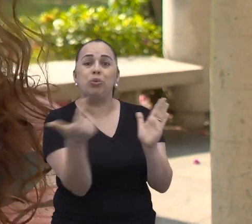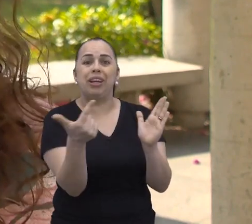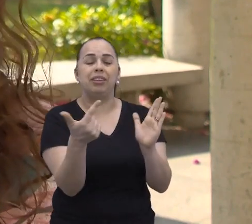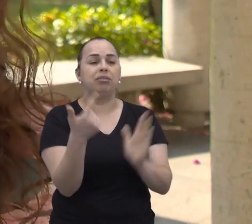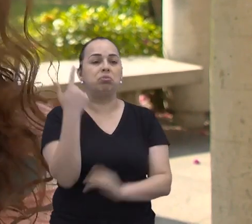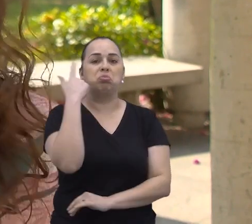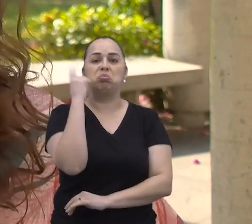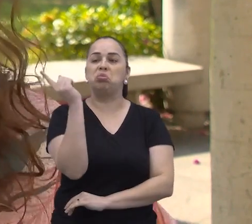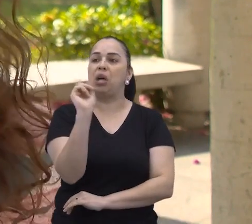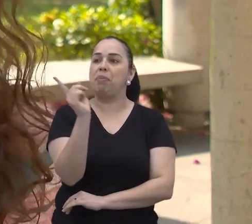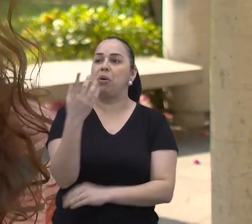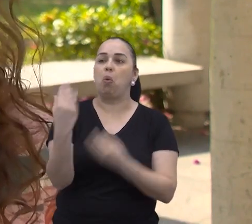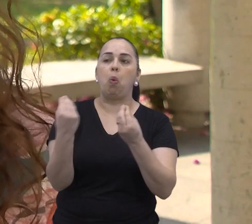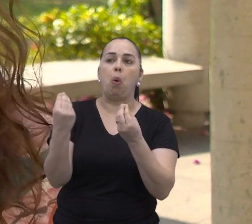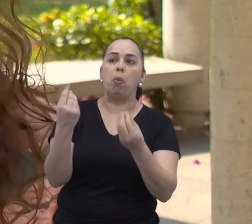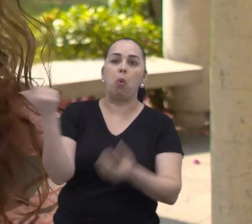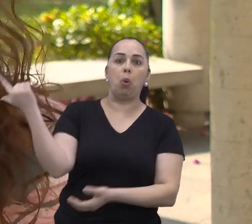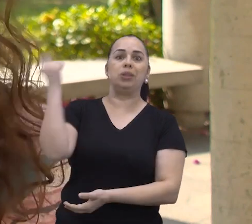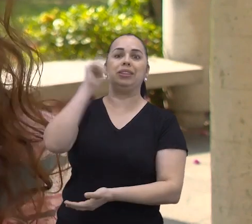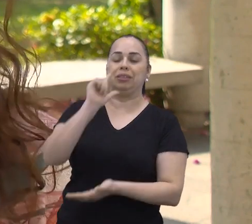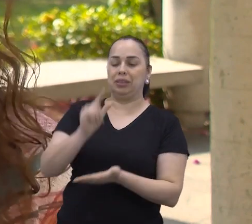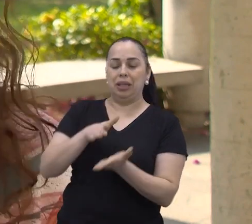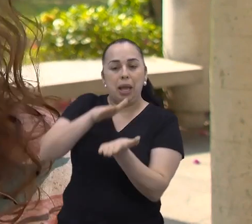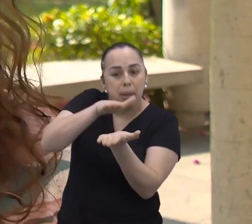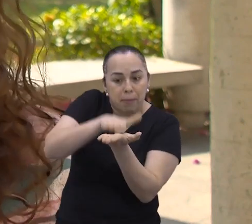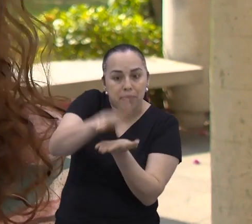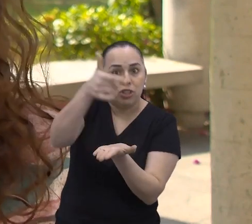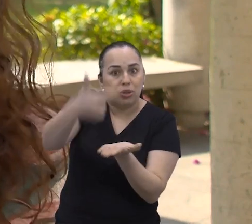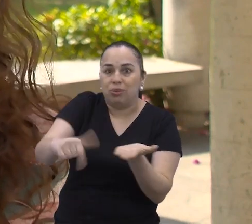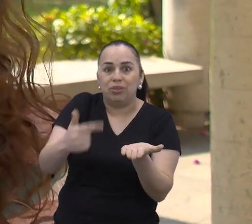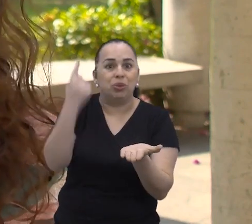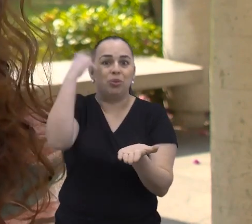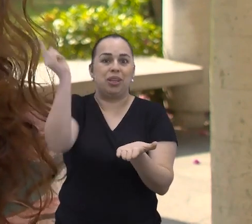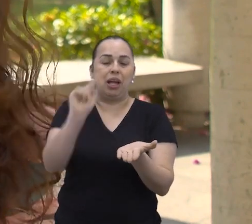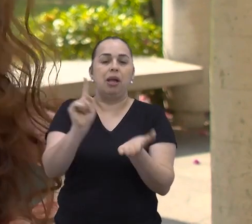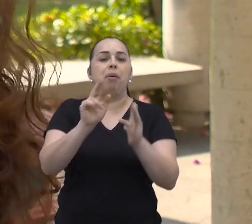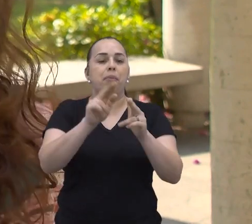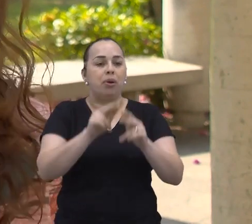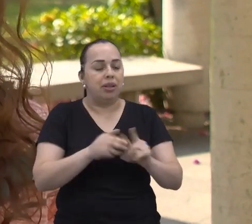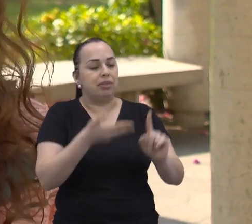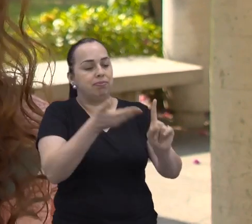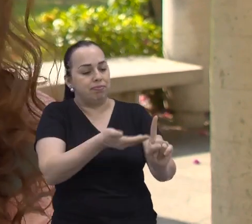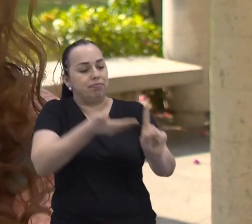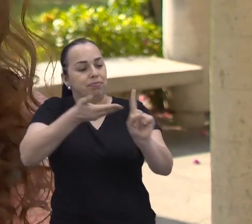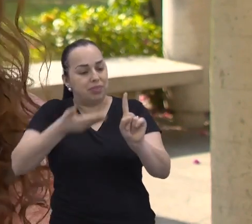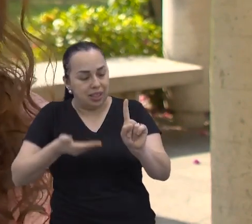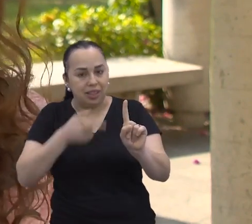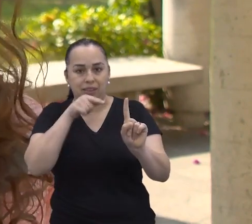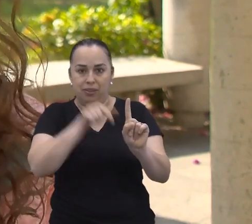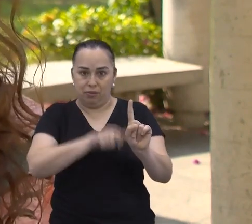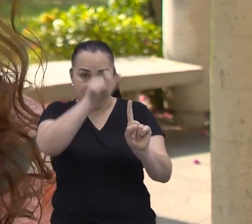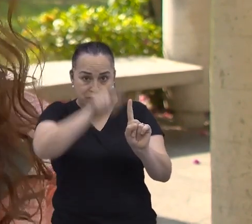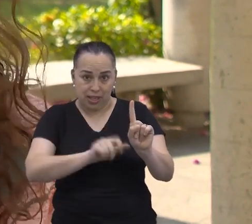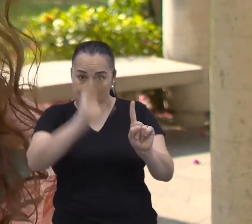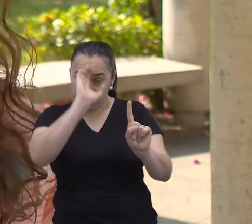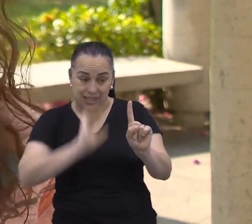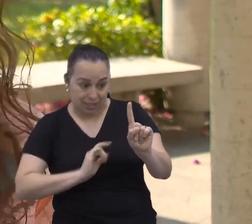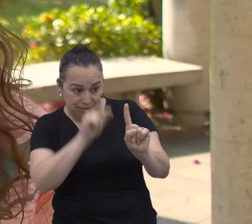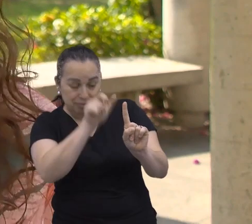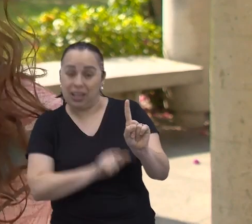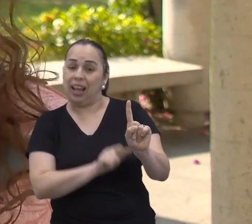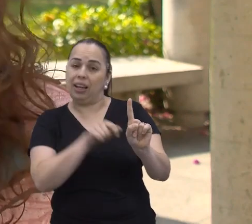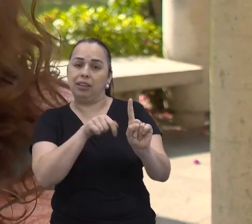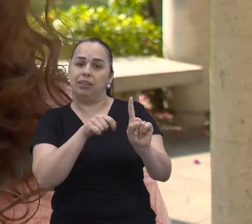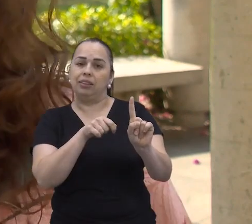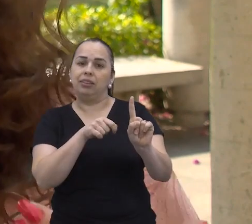essa pessoa não sabe onde ela vai buscar. Então, acho que começa por aí, né, a inclusão dessa pessoa enquanto cidadã,